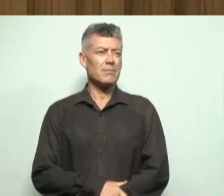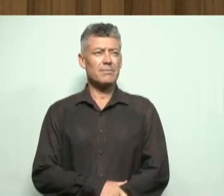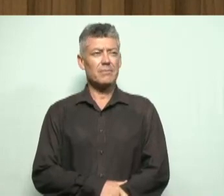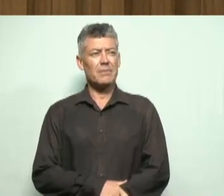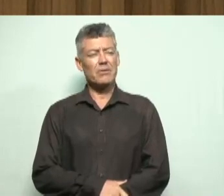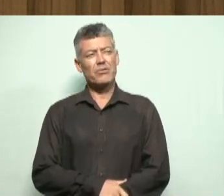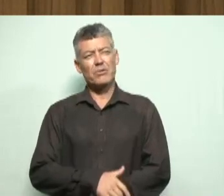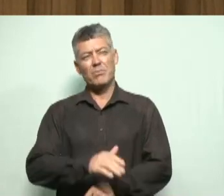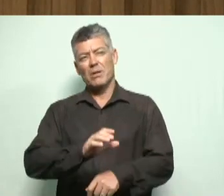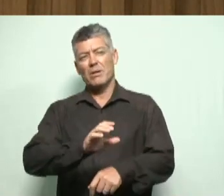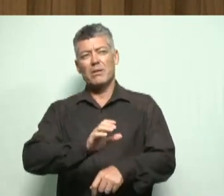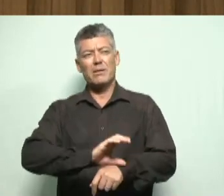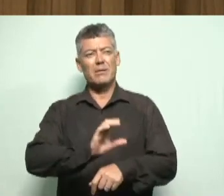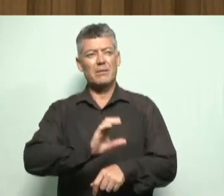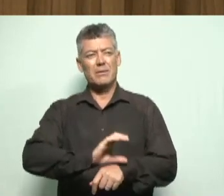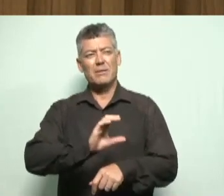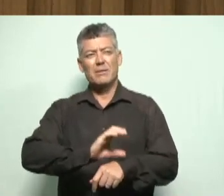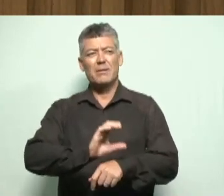Camila Araújo.